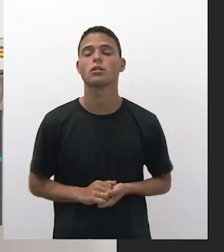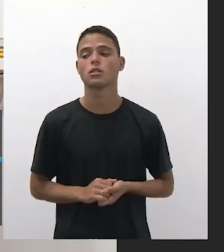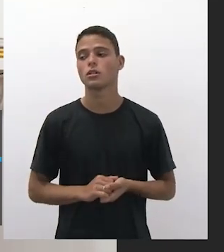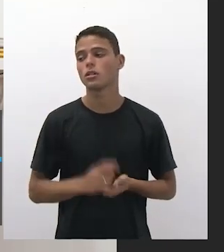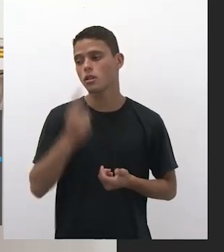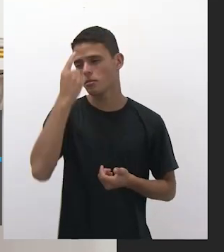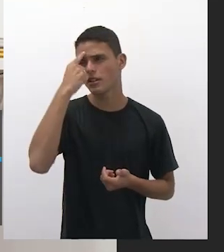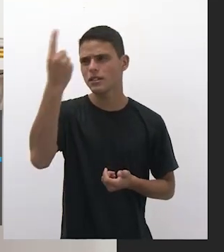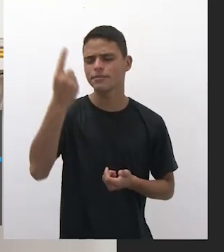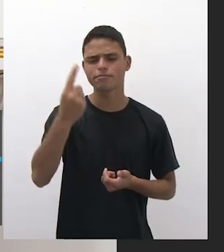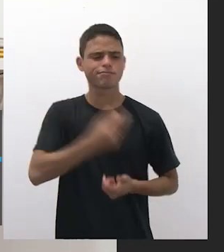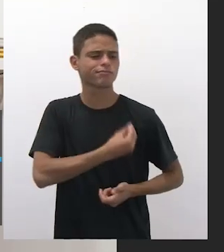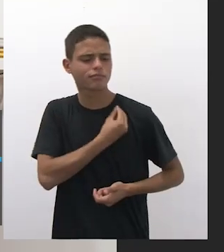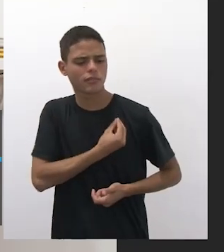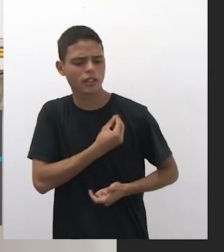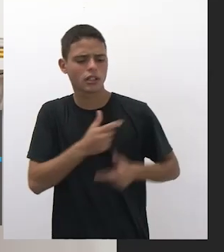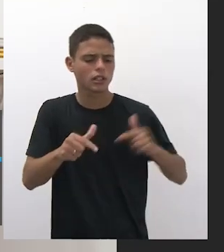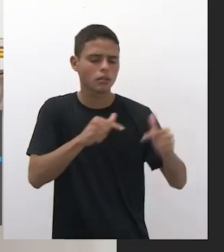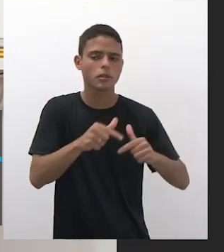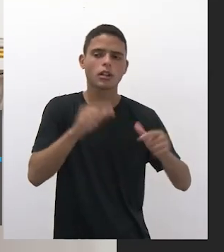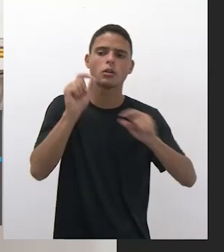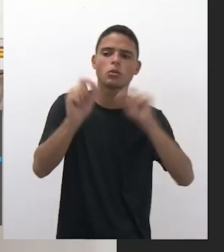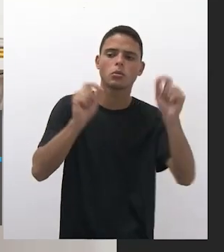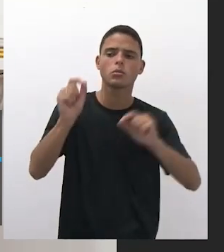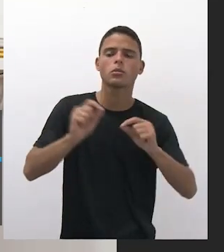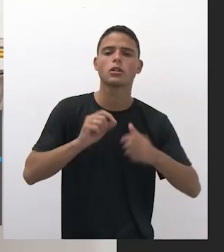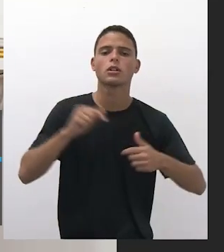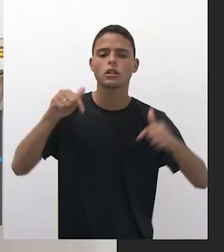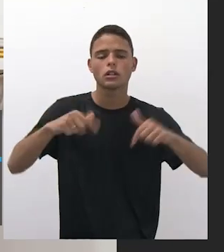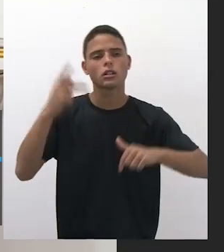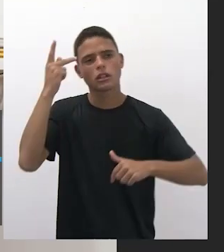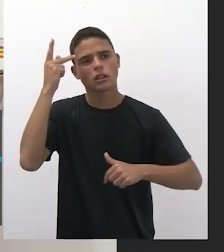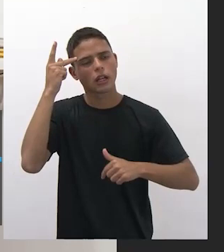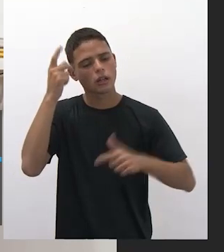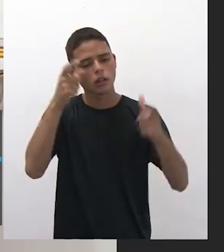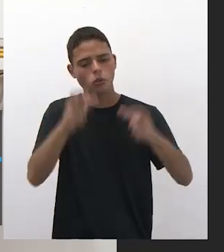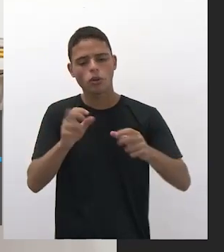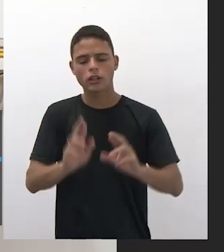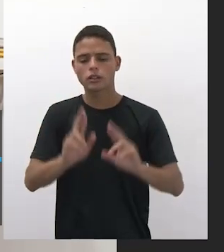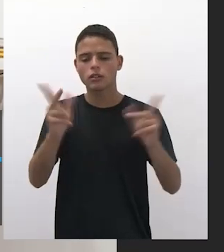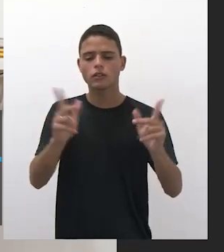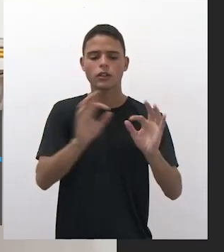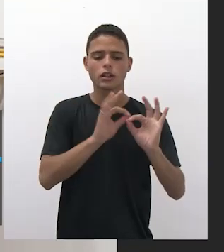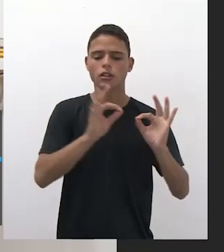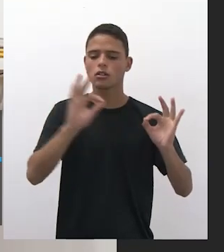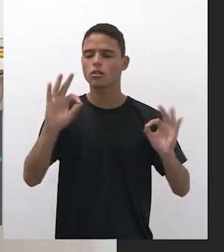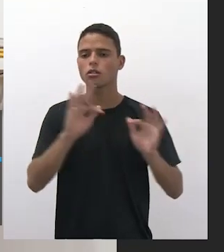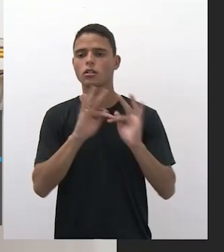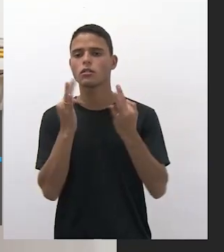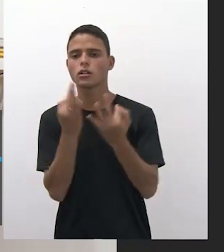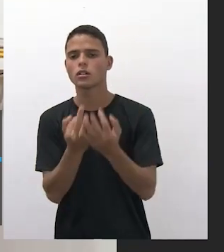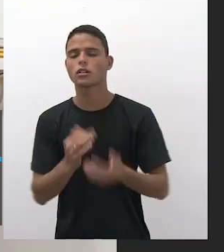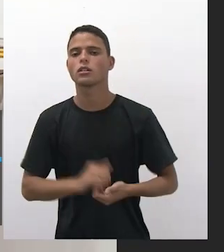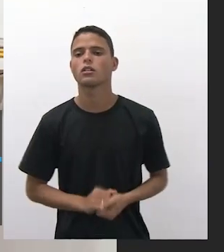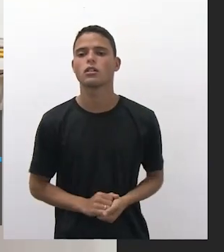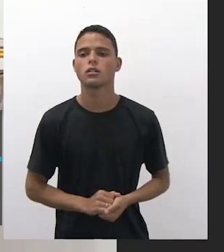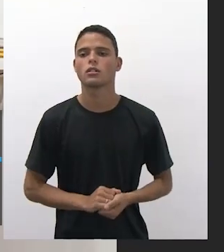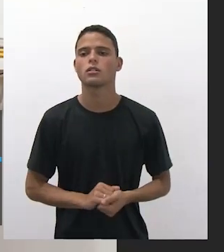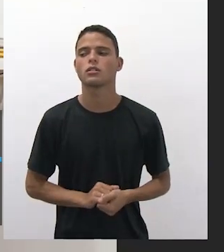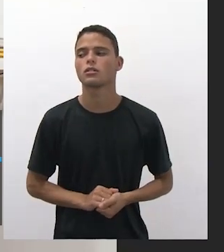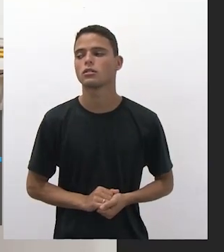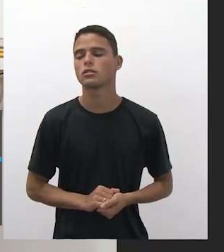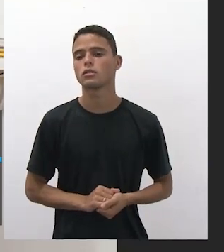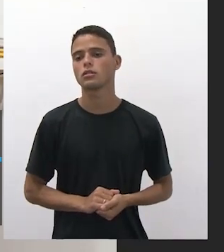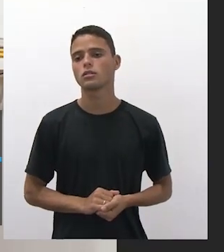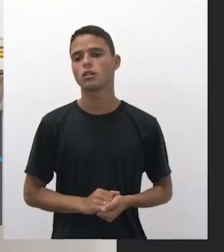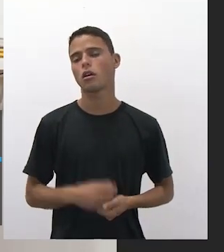vou fazer o que da vida, né? Aqui em São Paulo, um lugar diferente, longe da família. Eu vou